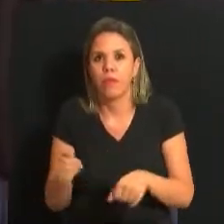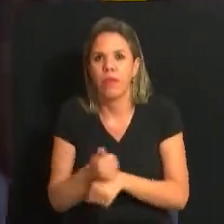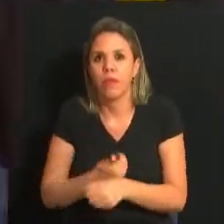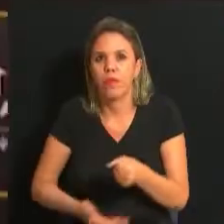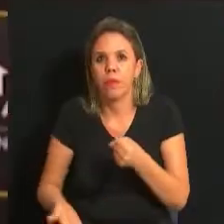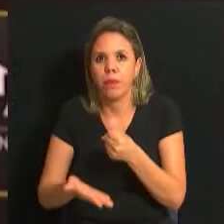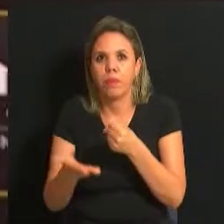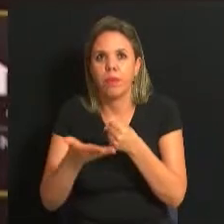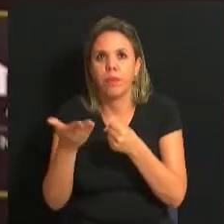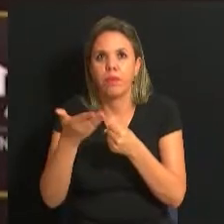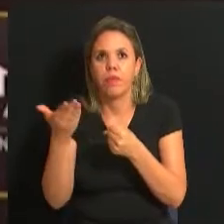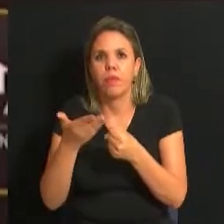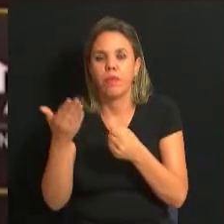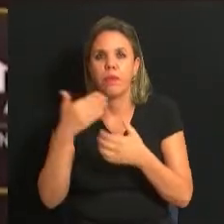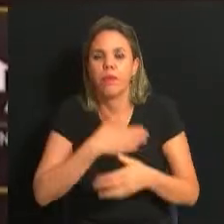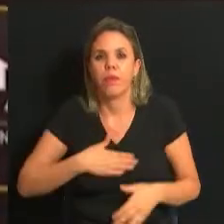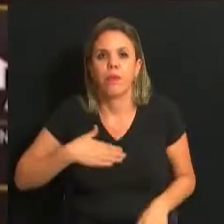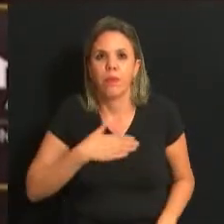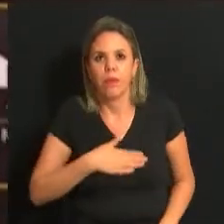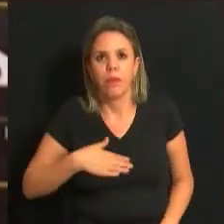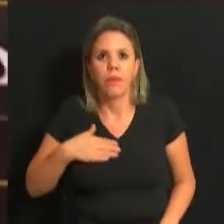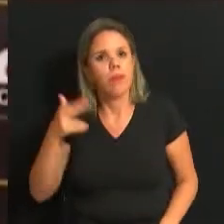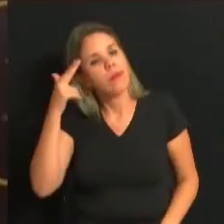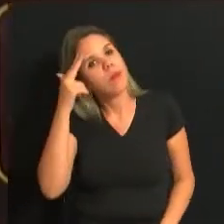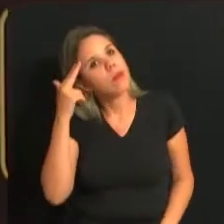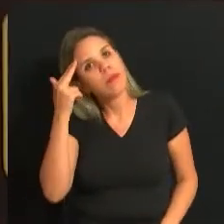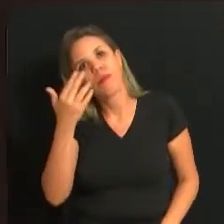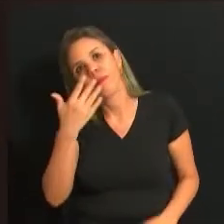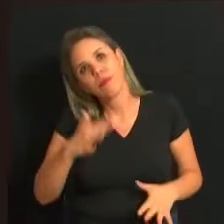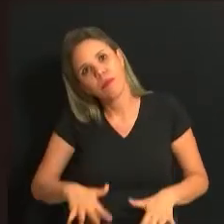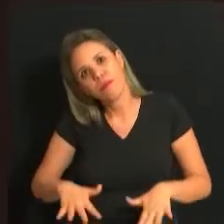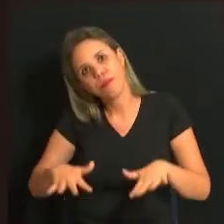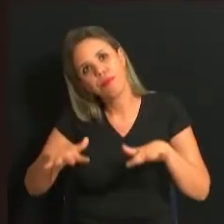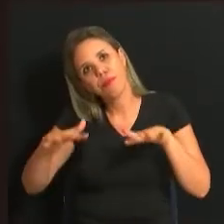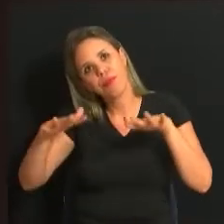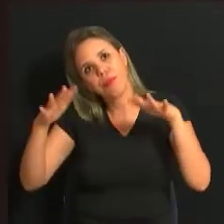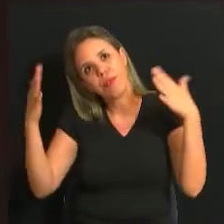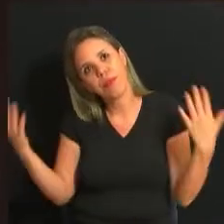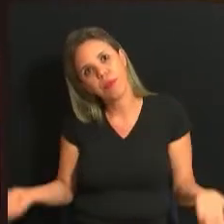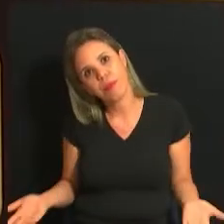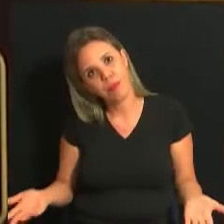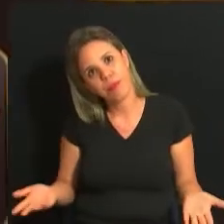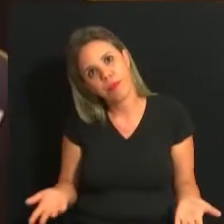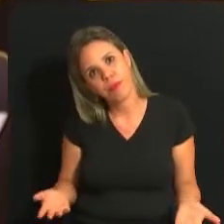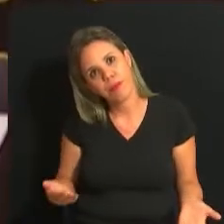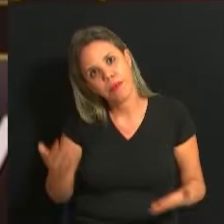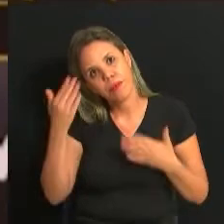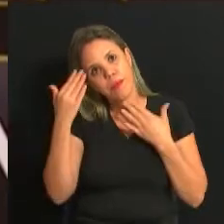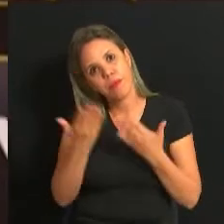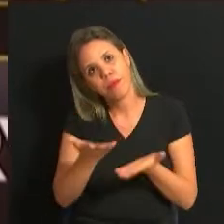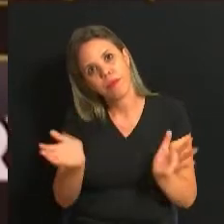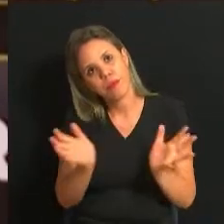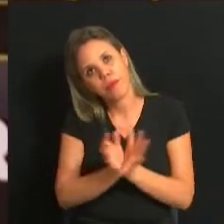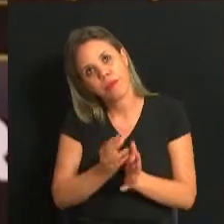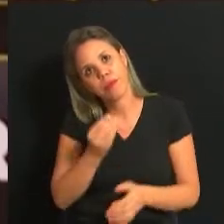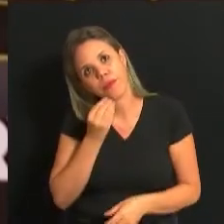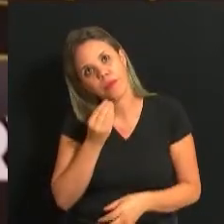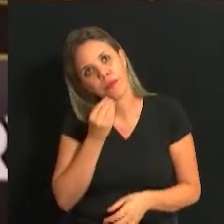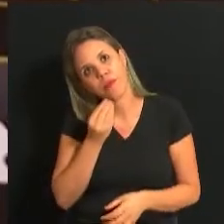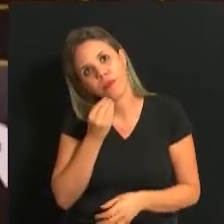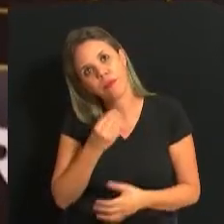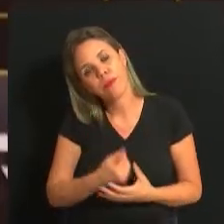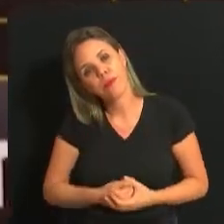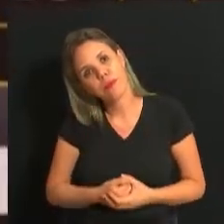base. É muito gratificante, é um sonho desde criança. E sou extremamente grato ao clube pela oportunidade.